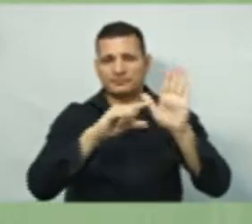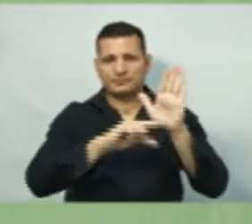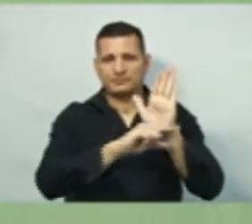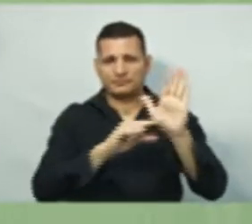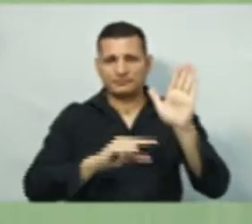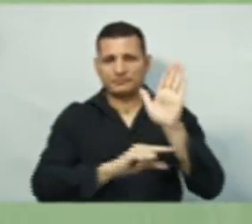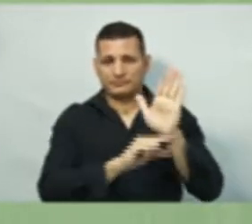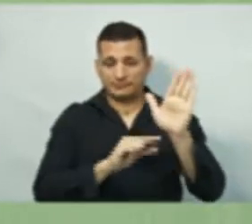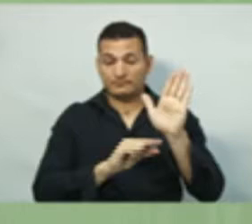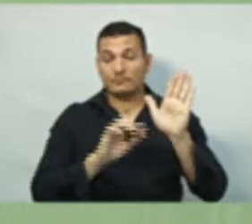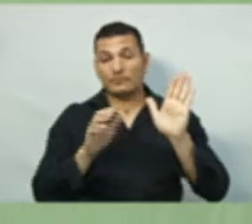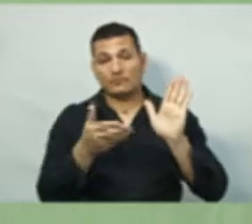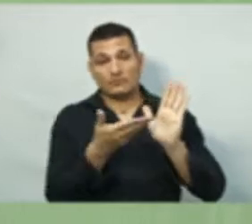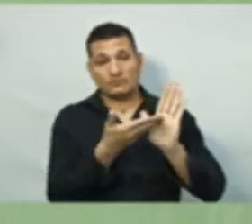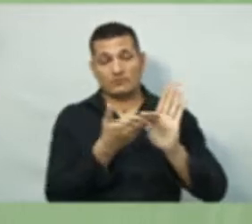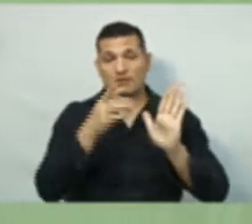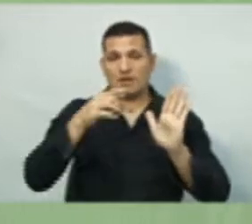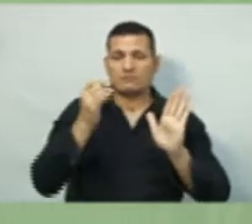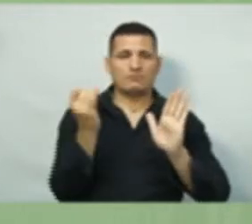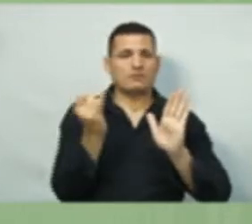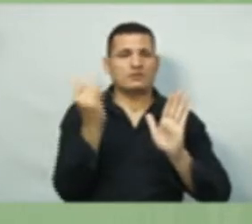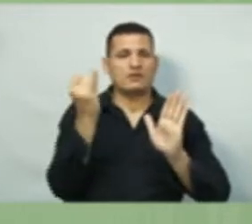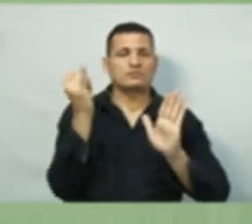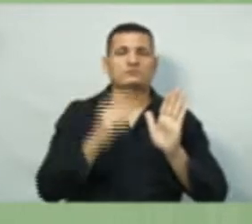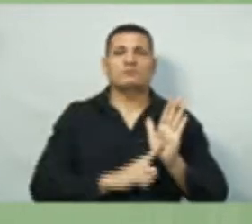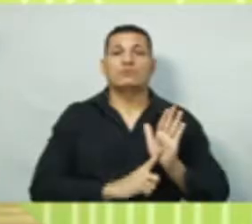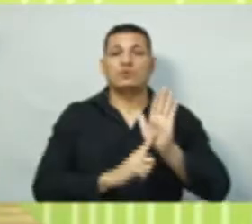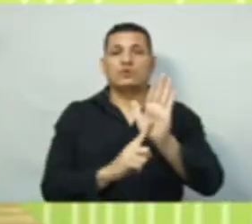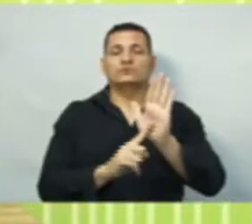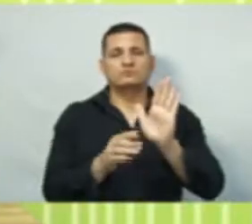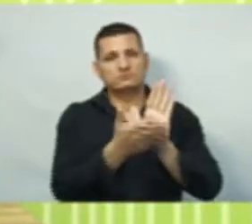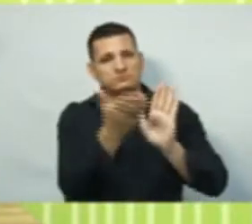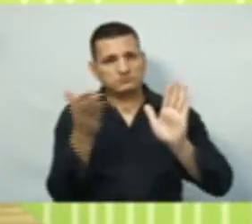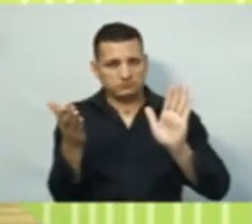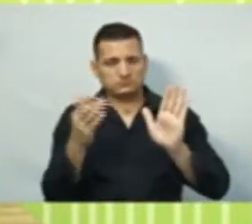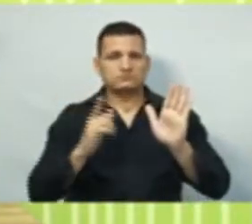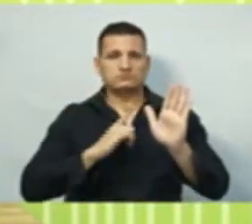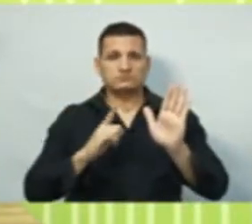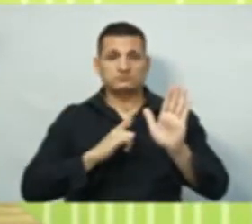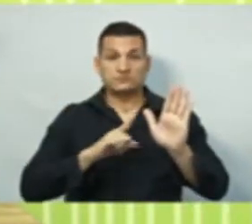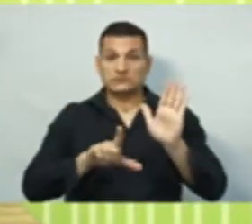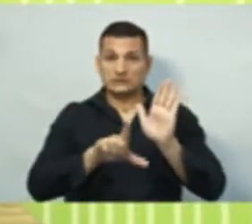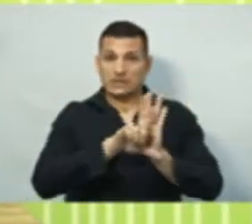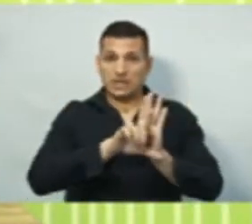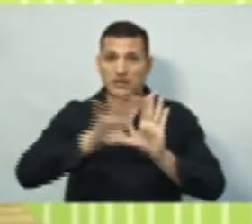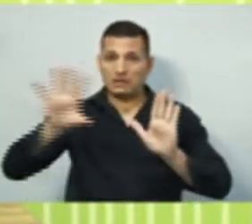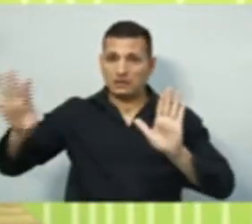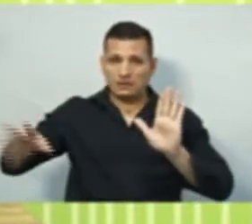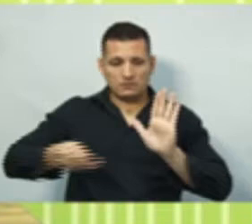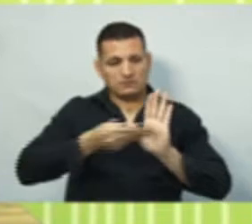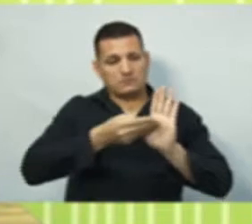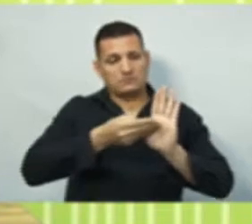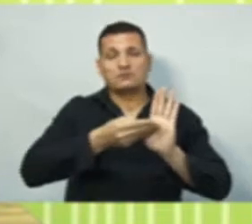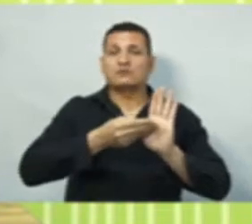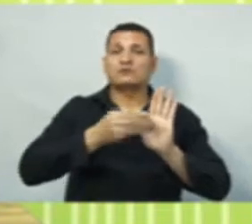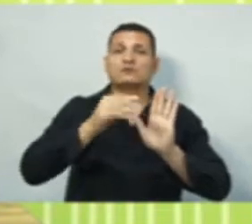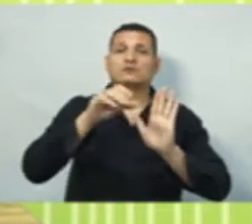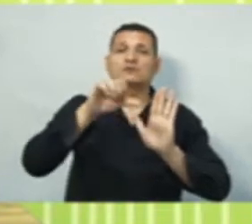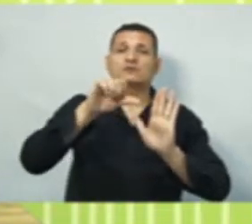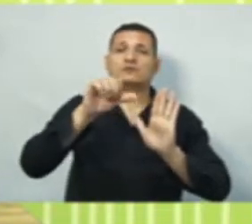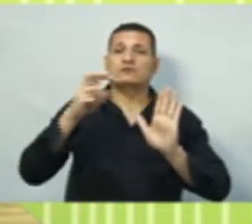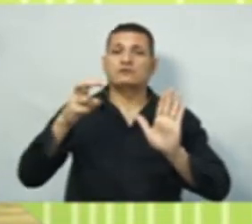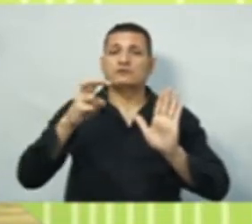Aqui é importante que eu apresente para vocês que nós temos uma lei complementar, que é a Lei Complementar